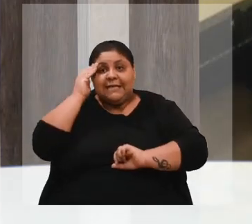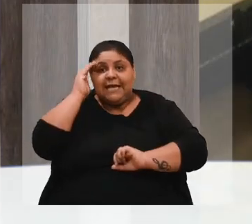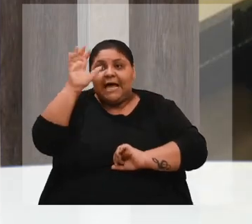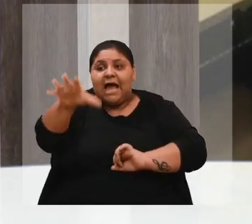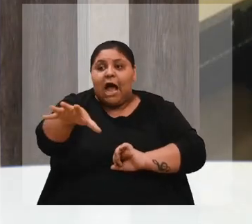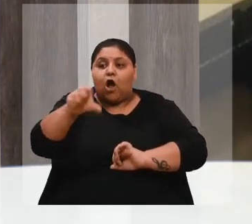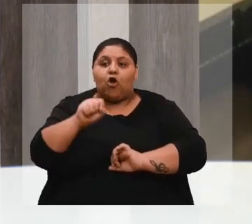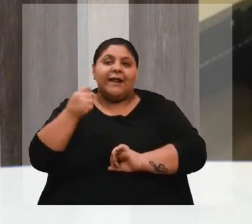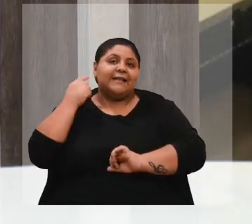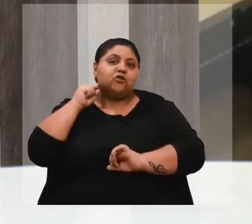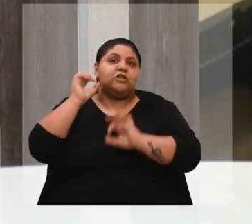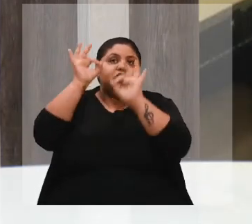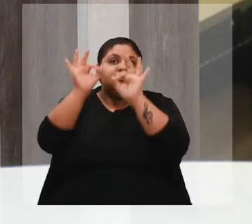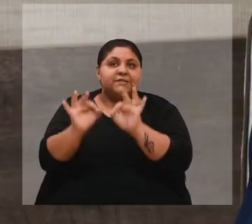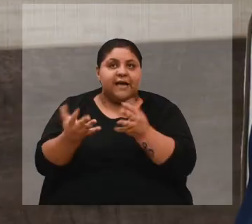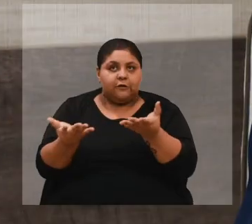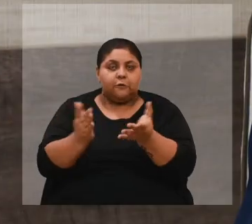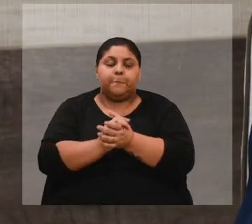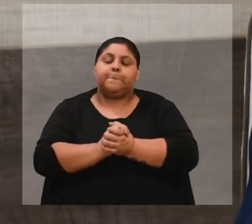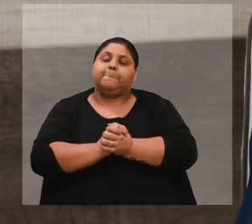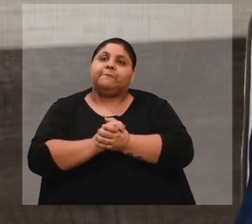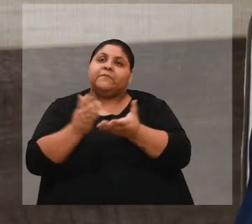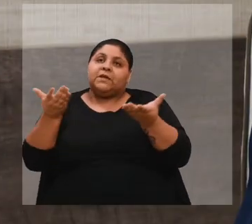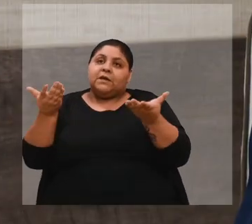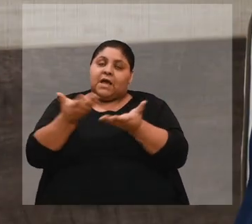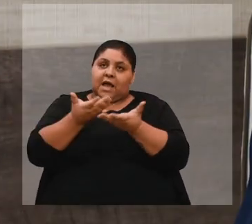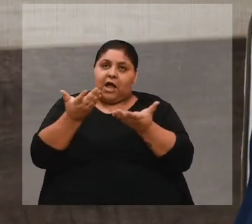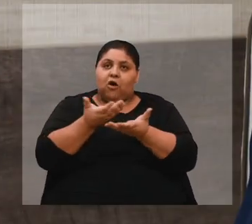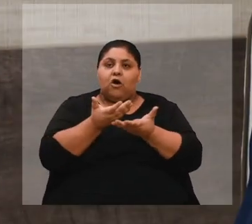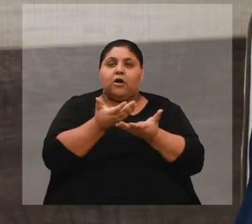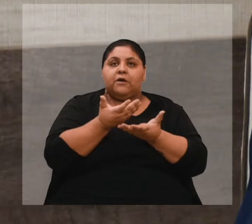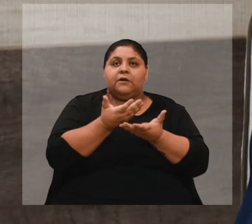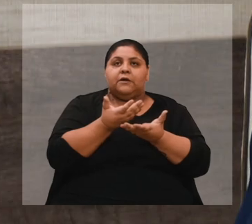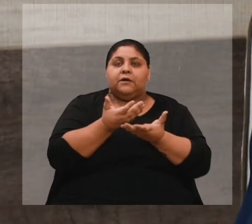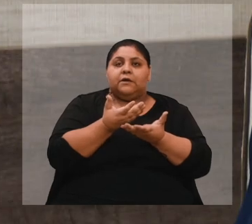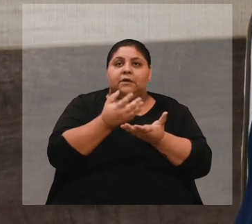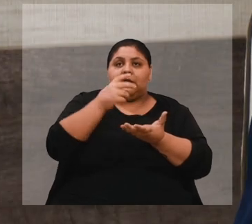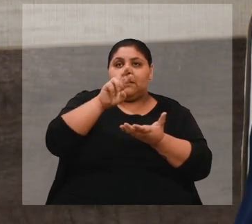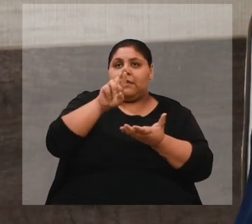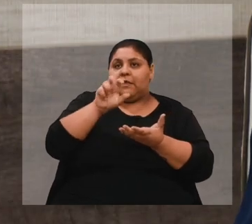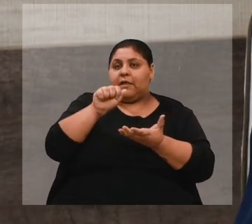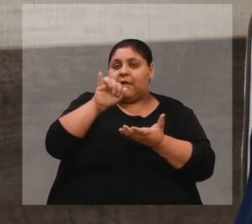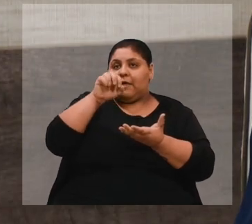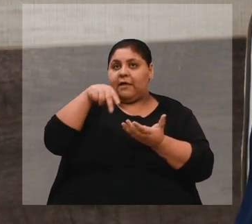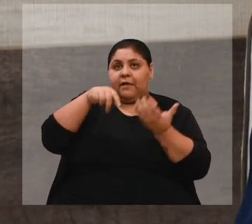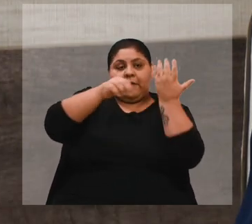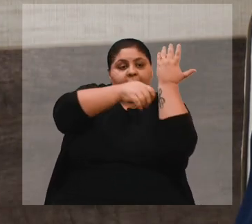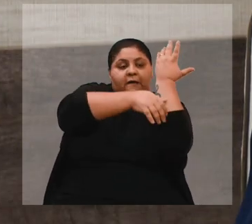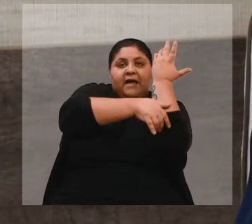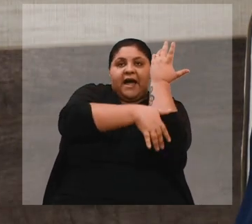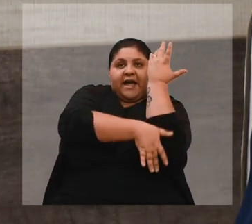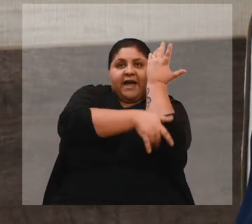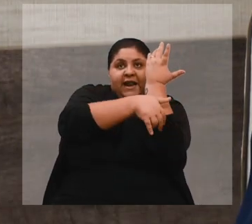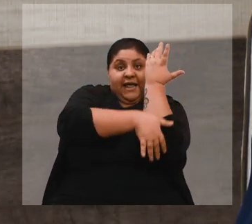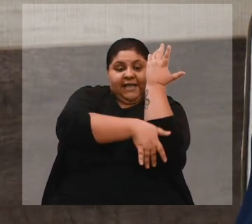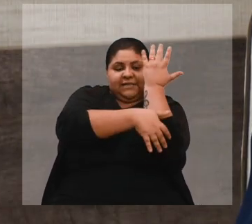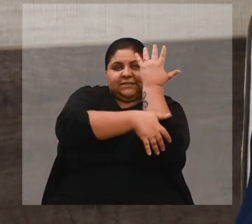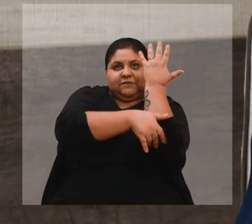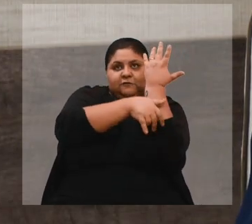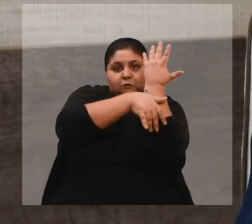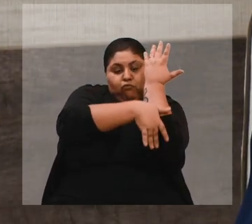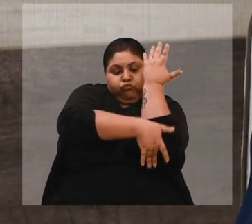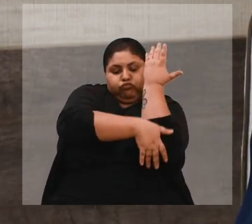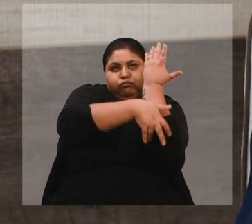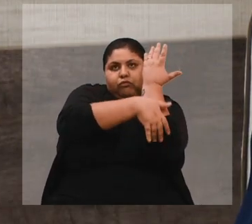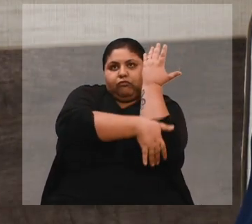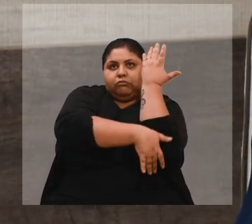deveria fazer a coleta seletiva. Exatamente. Então, falando em meio ambiente, vou usar a metáfora da raiz. A raiz, ela, quando ela cresce, ela fica ali,